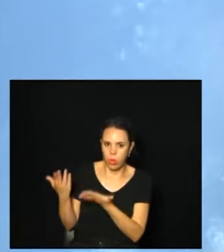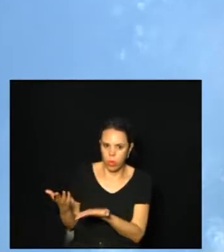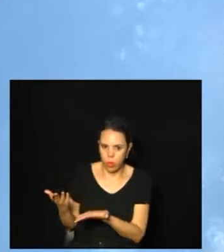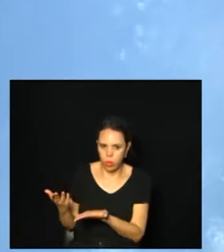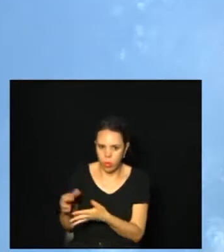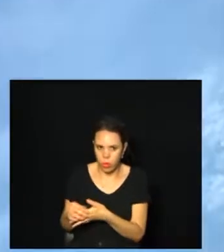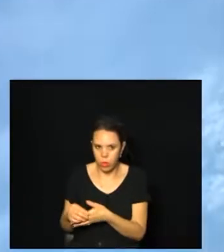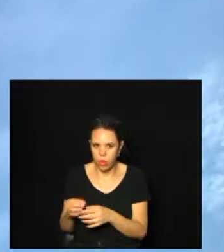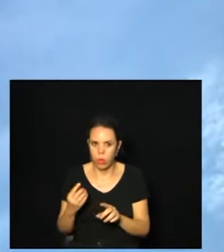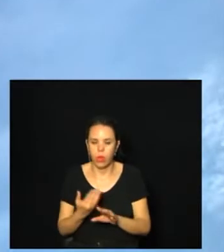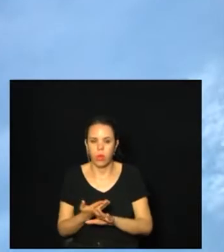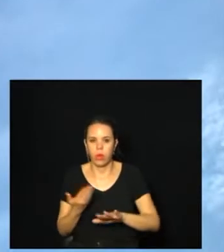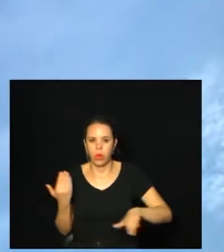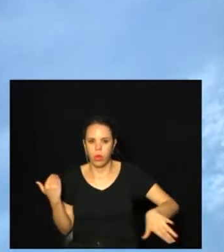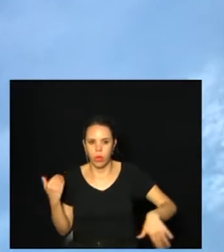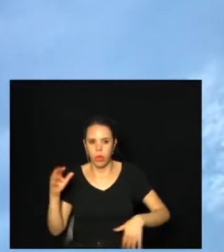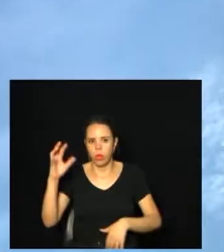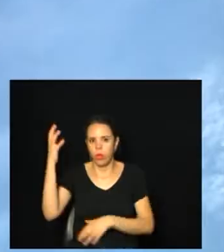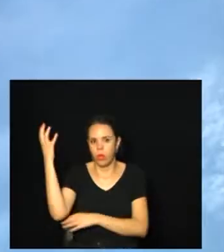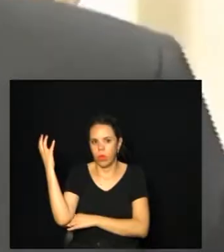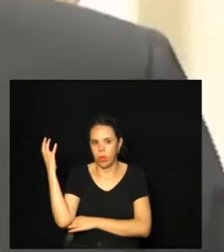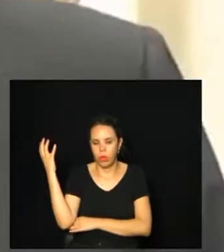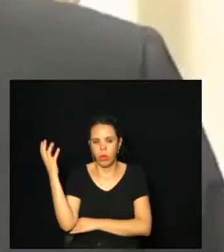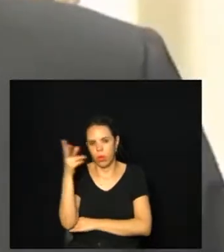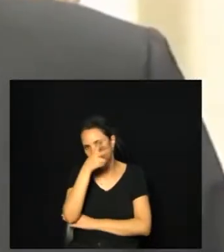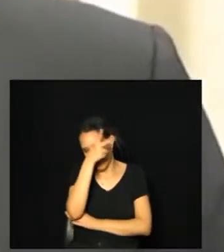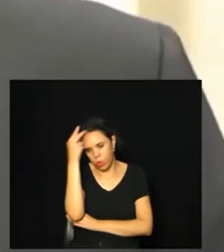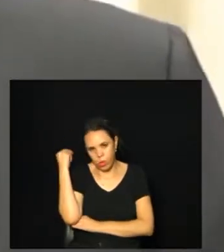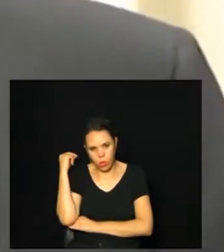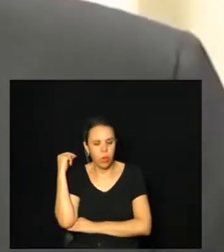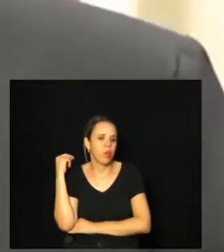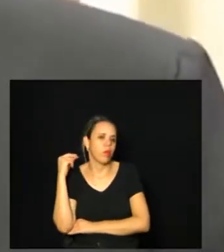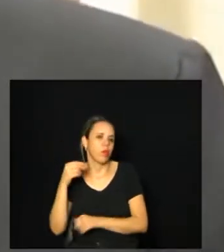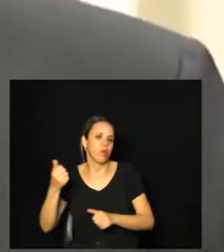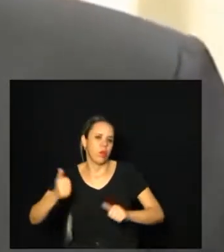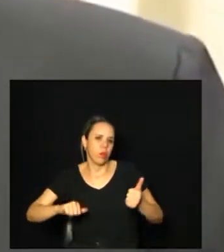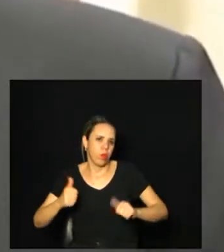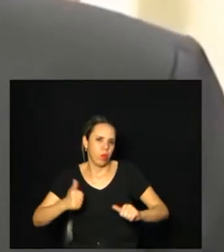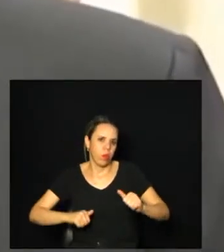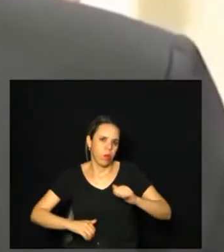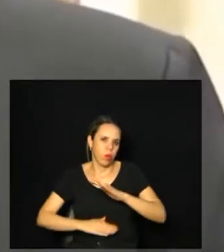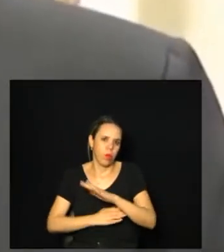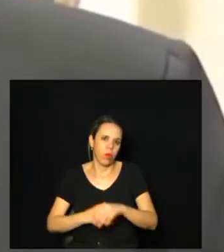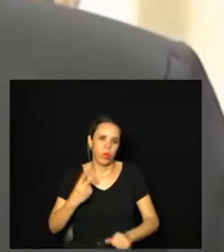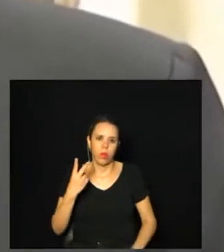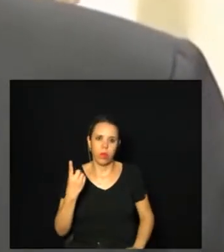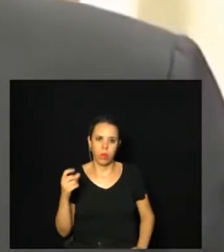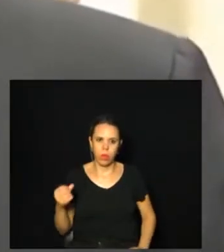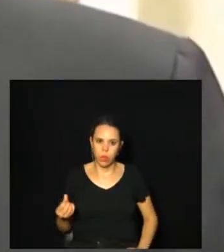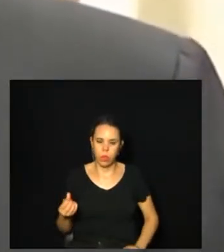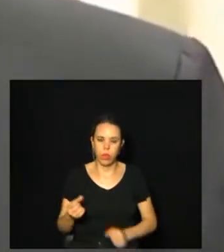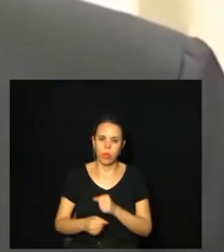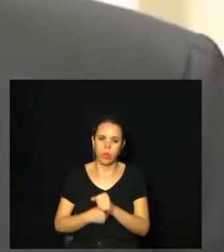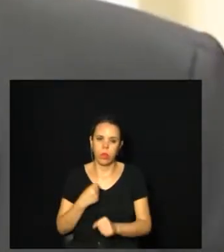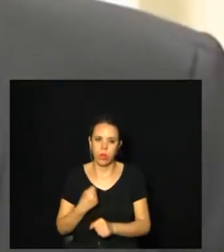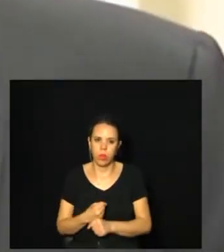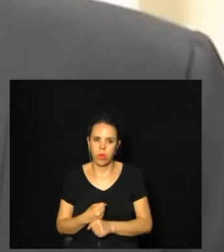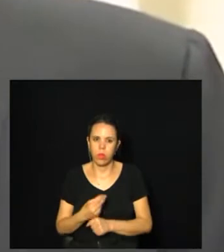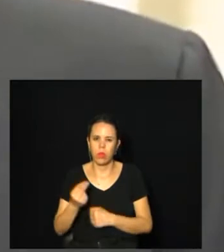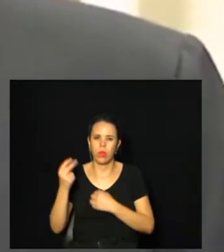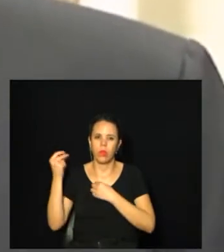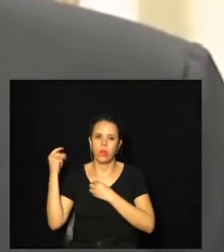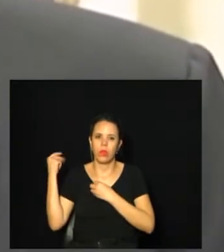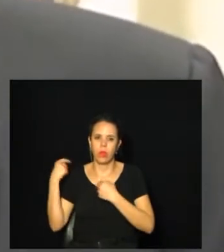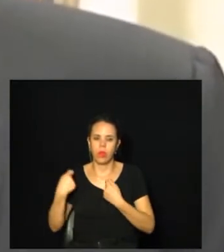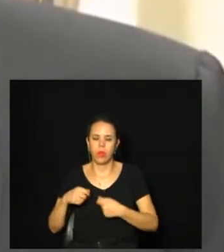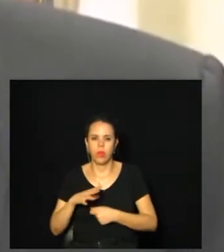do distanciamento de árvores nas vias públicas. A matéria tramitou na Câmara desde 2016, uma demanda antiga